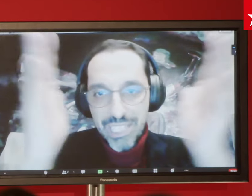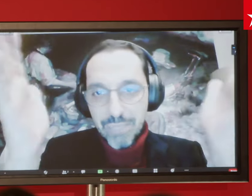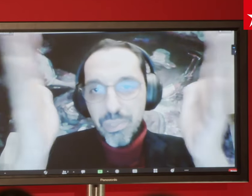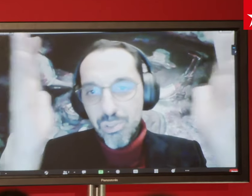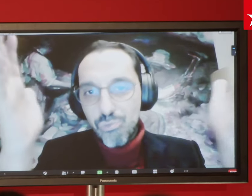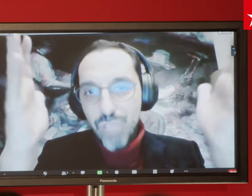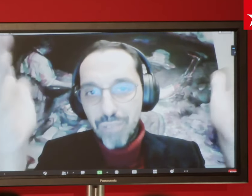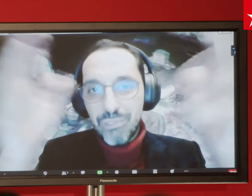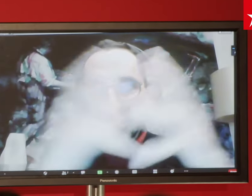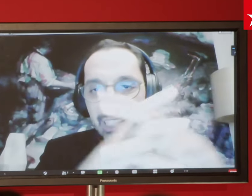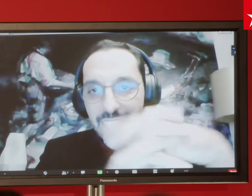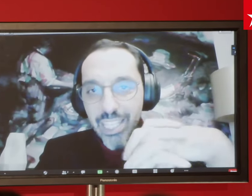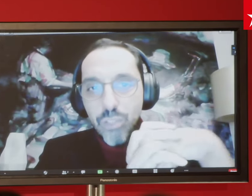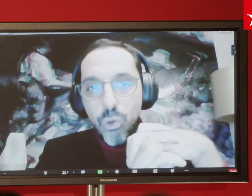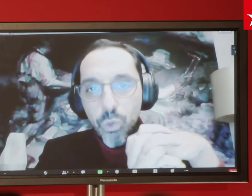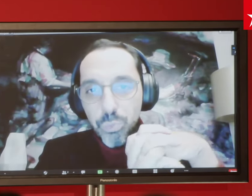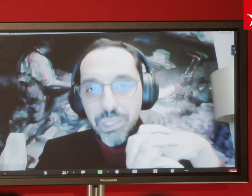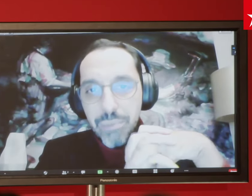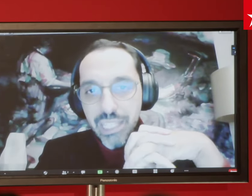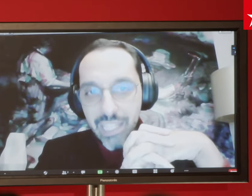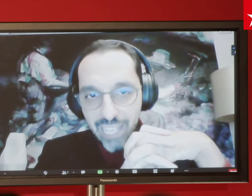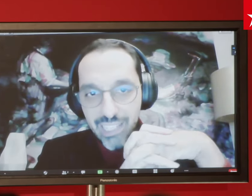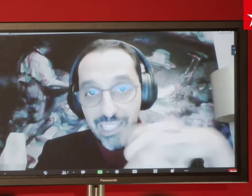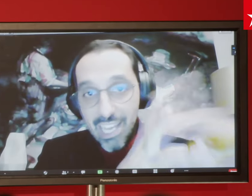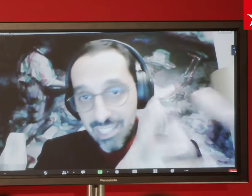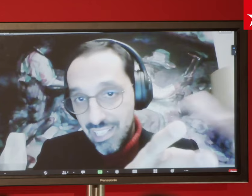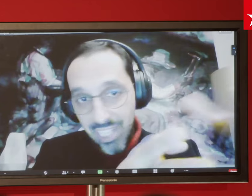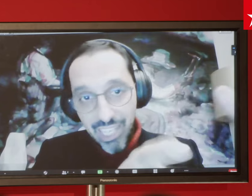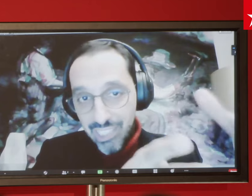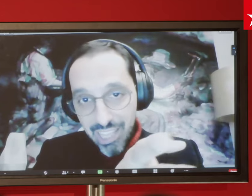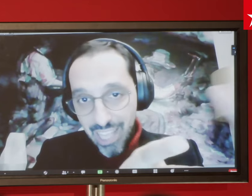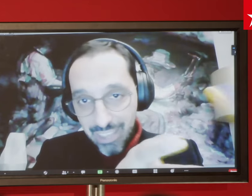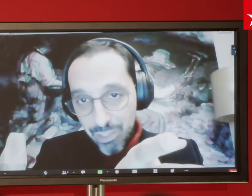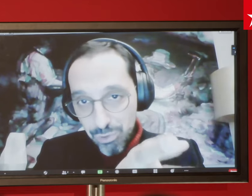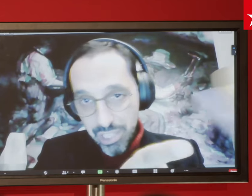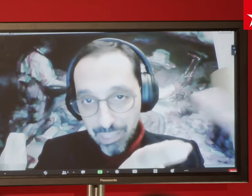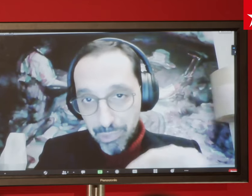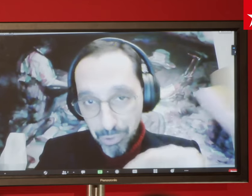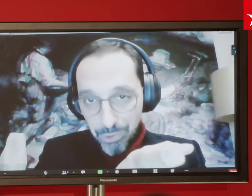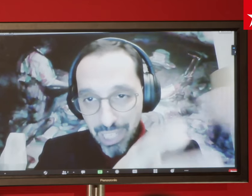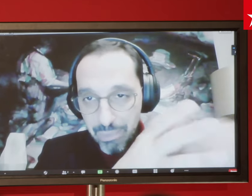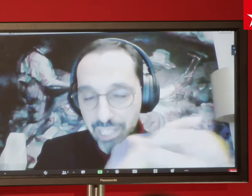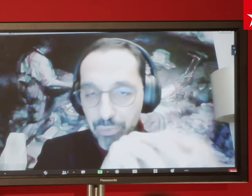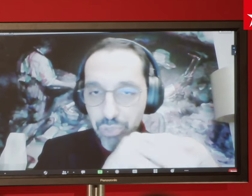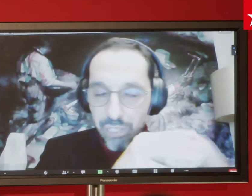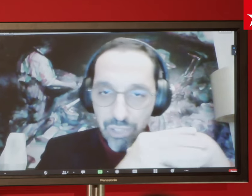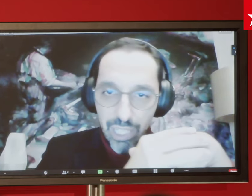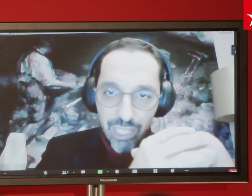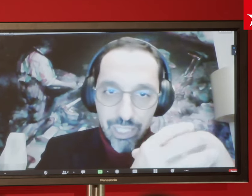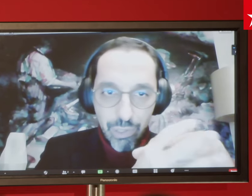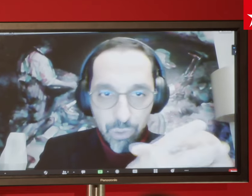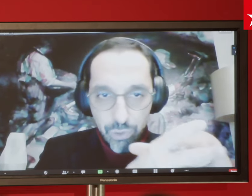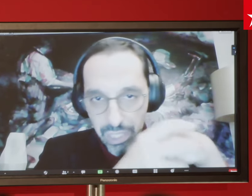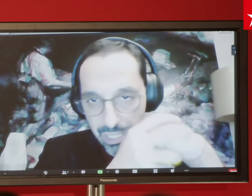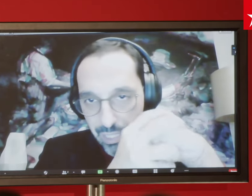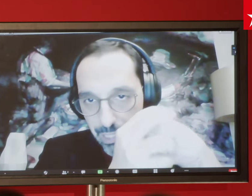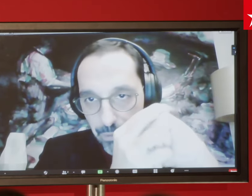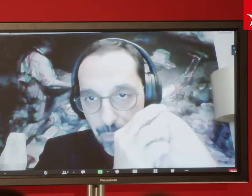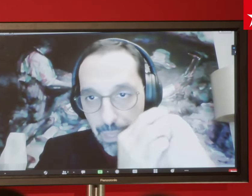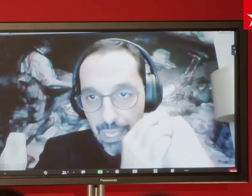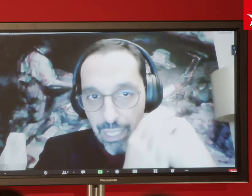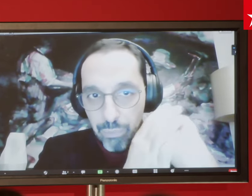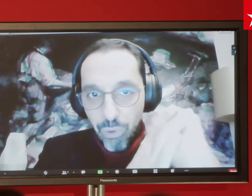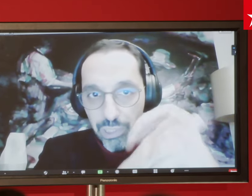uma certa presunção de incorruptibilidade. Aliás, a realidade diz-nos exatamente o contrário, uma série de processos que estão em curso nesse